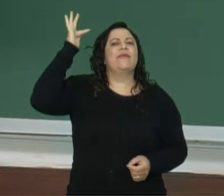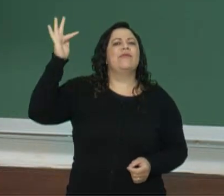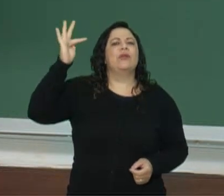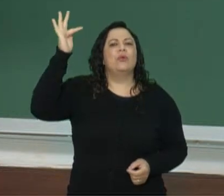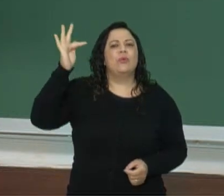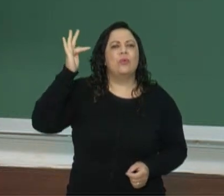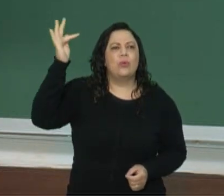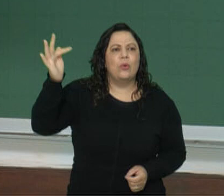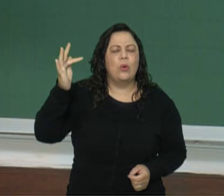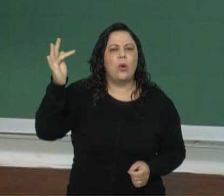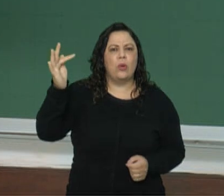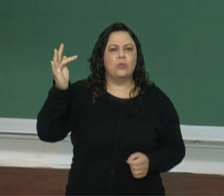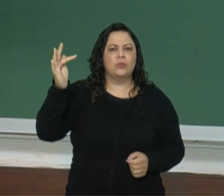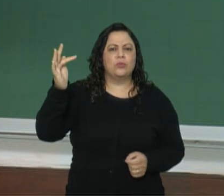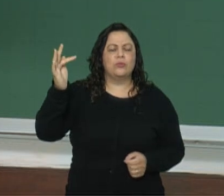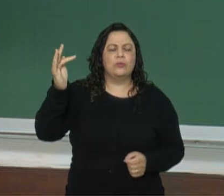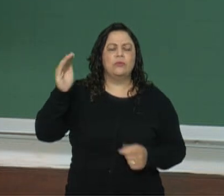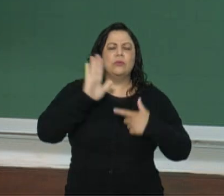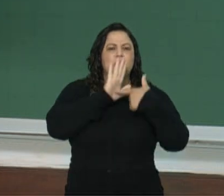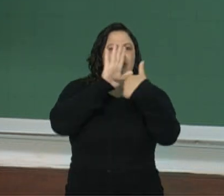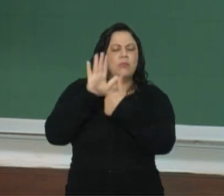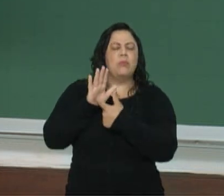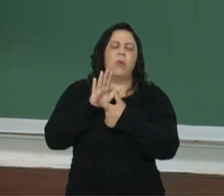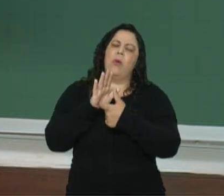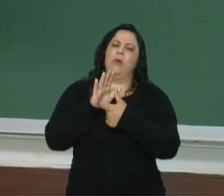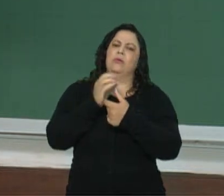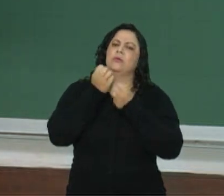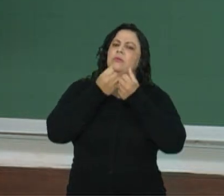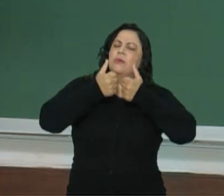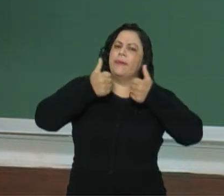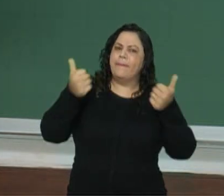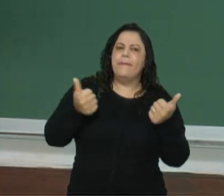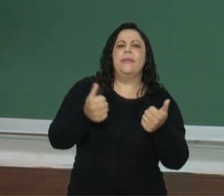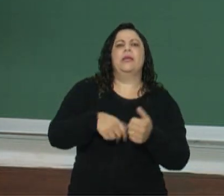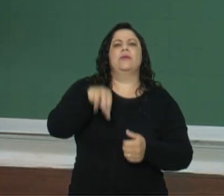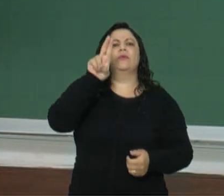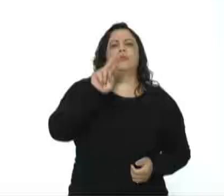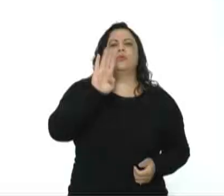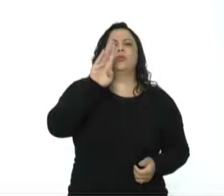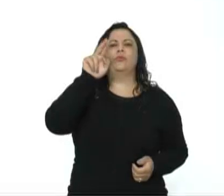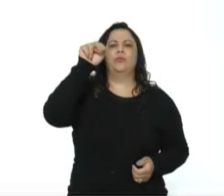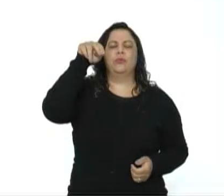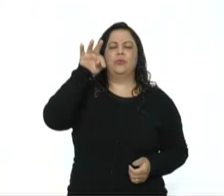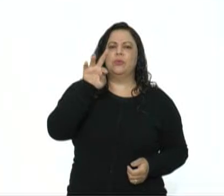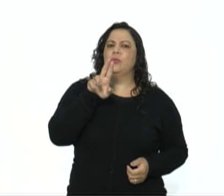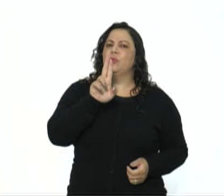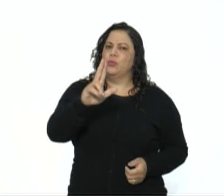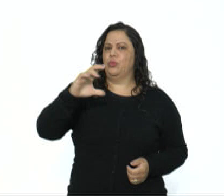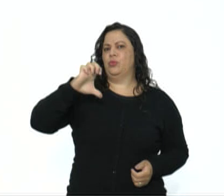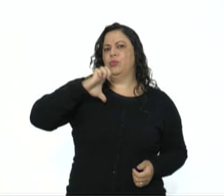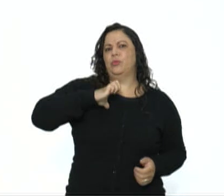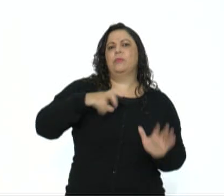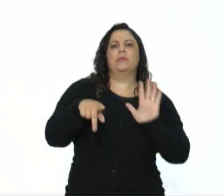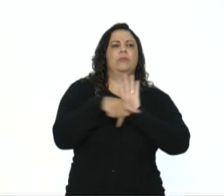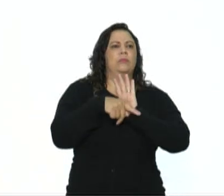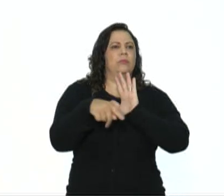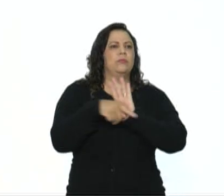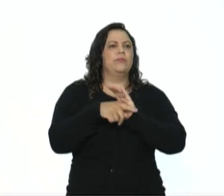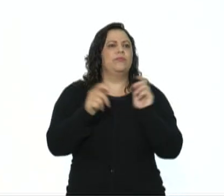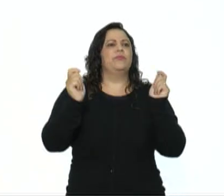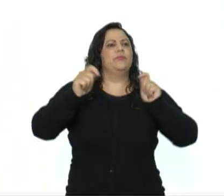a ética Ubuntu e fala sobre a ética Ubuntu. Moghob Ramuse. Ele escreve esses livros